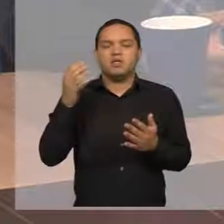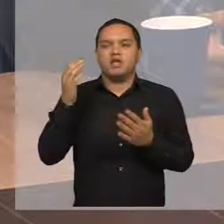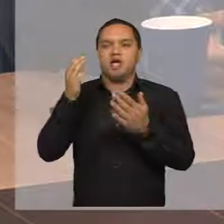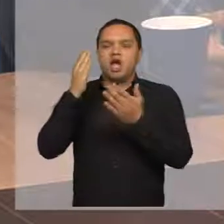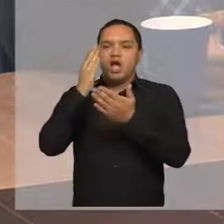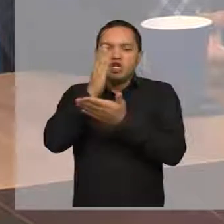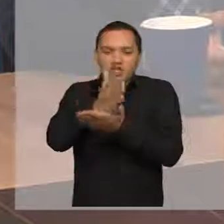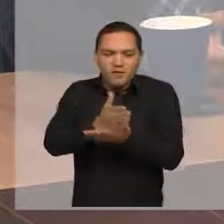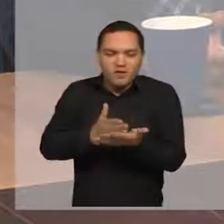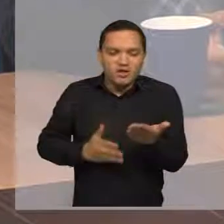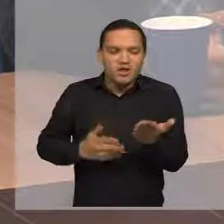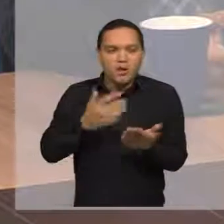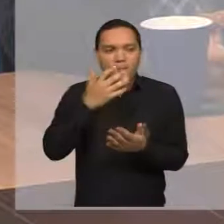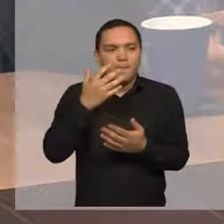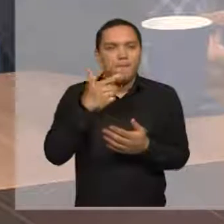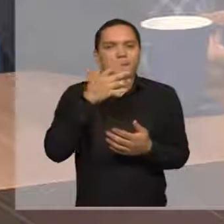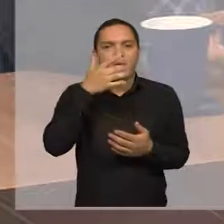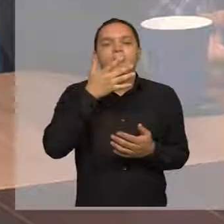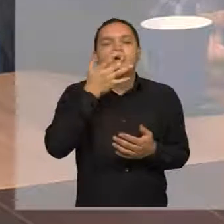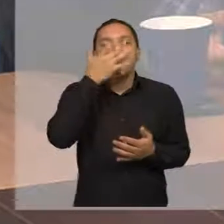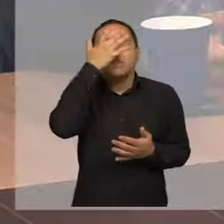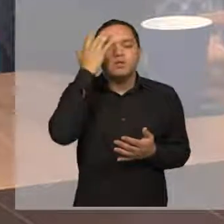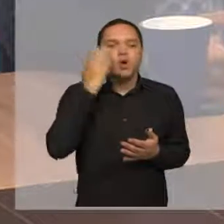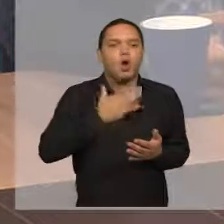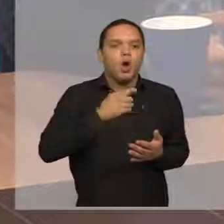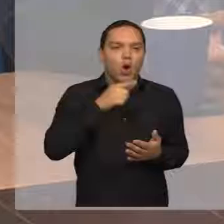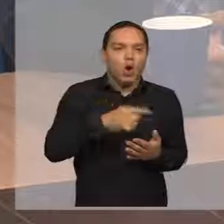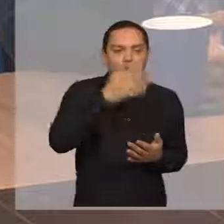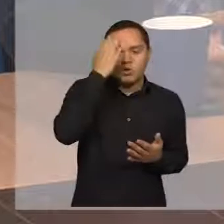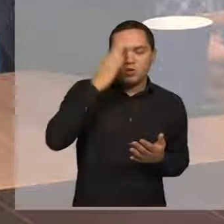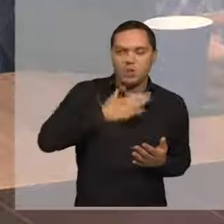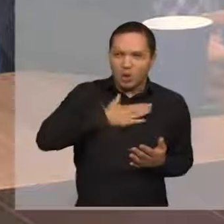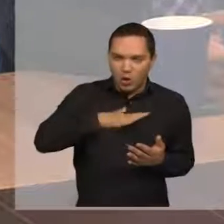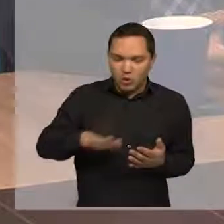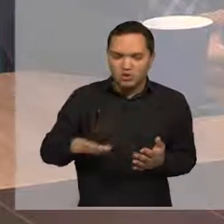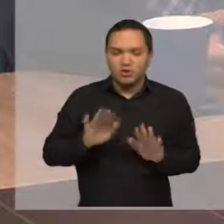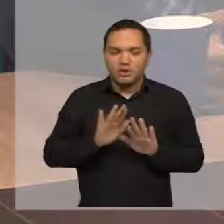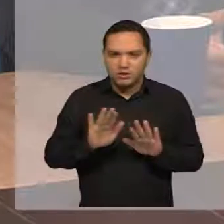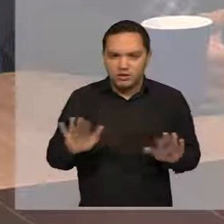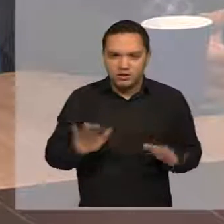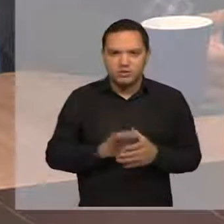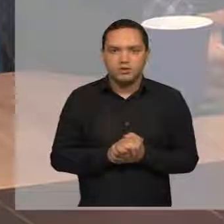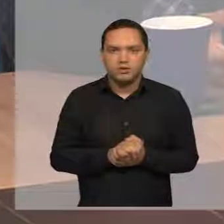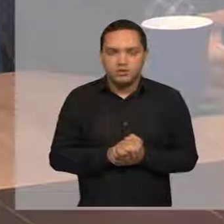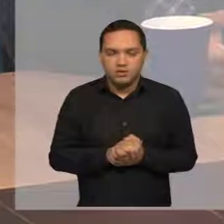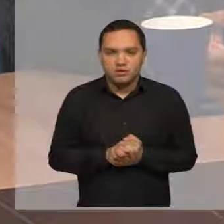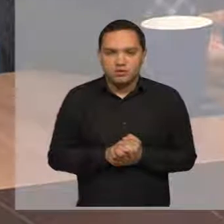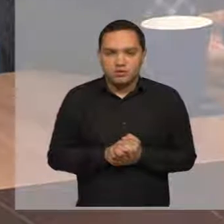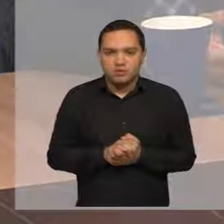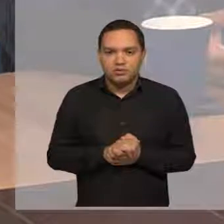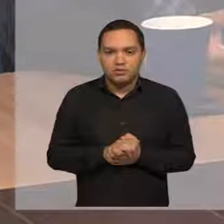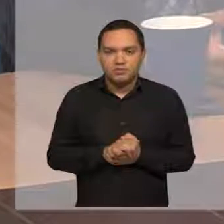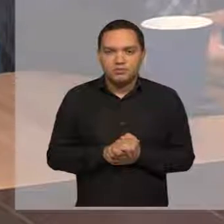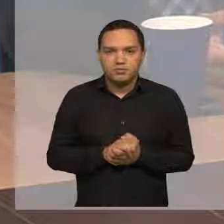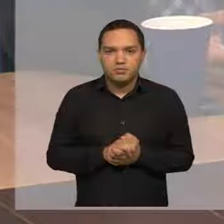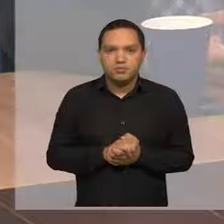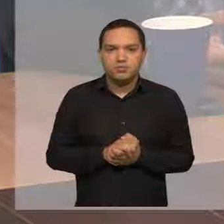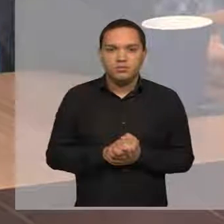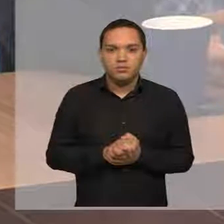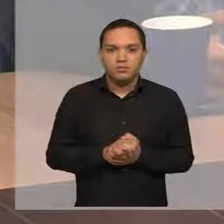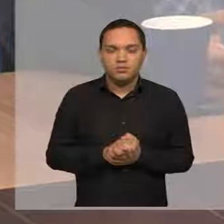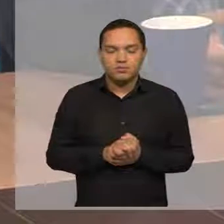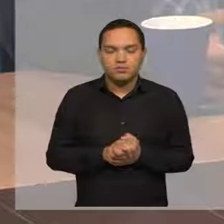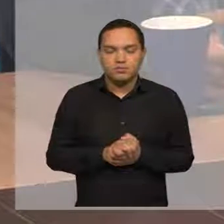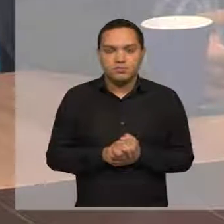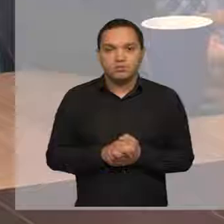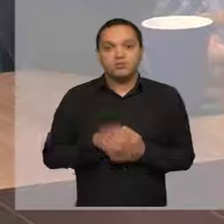Portanto, há aí um contencioso muito grande sobre o que vai fazer, porque era